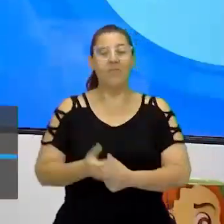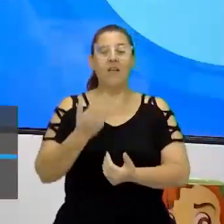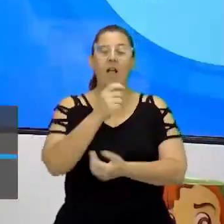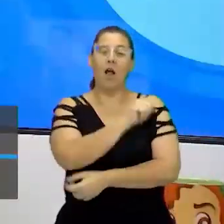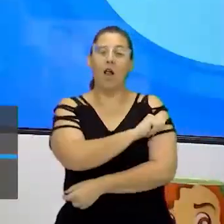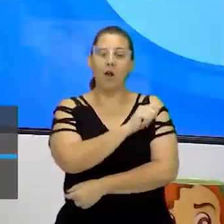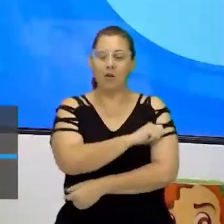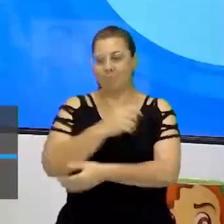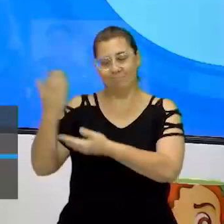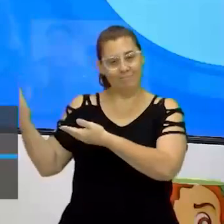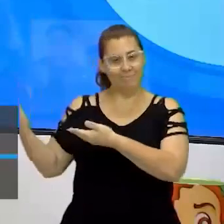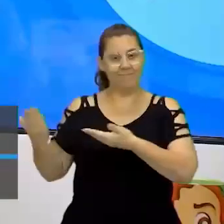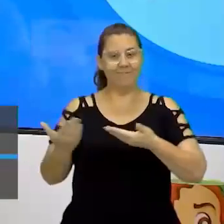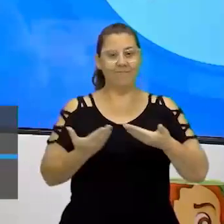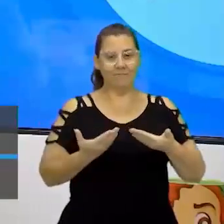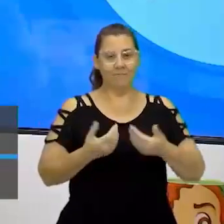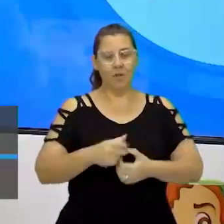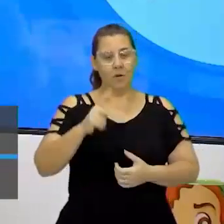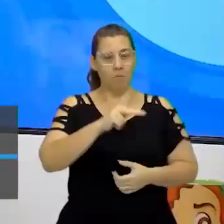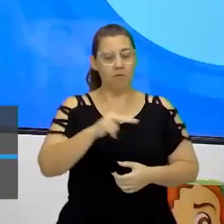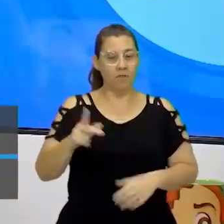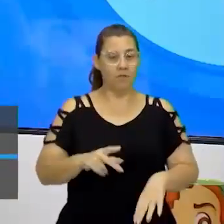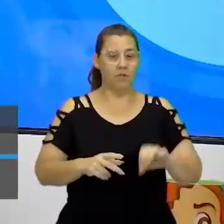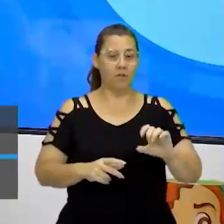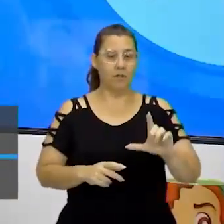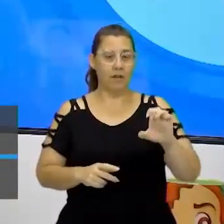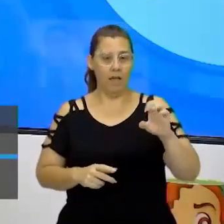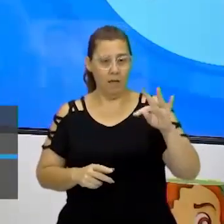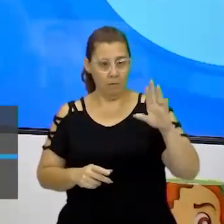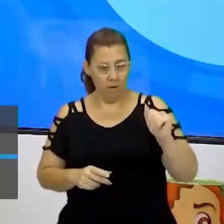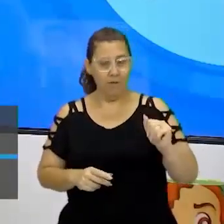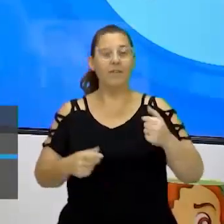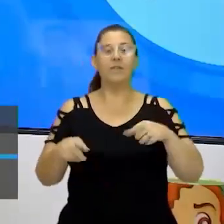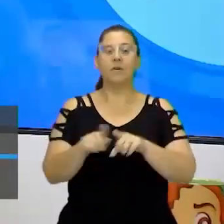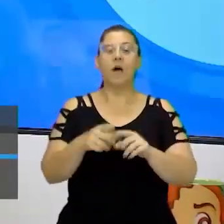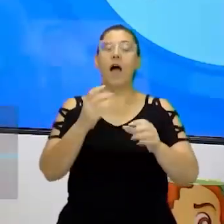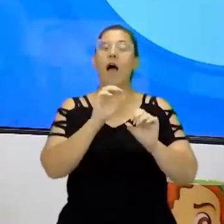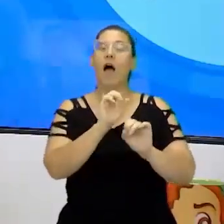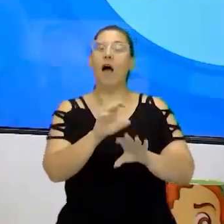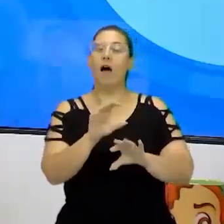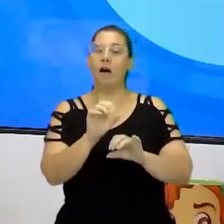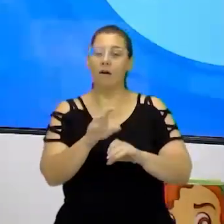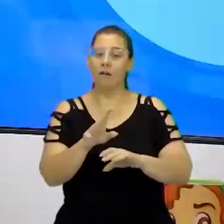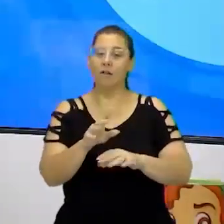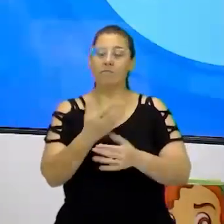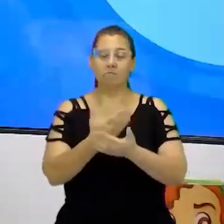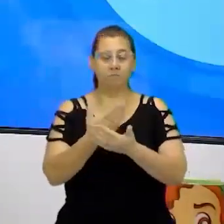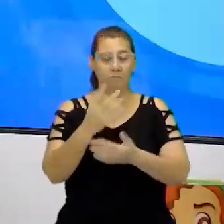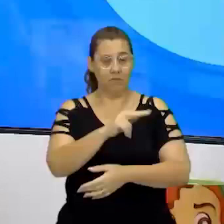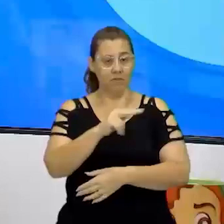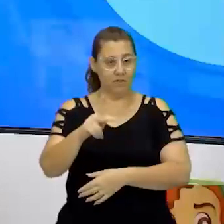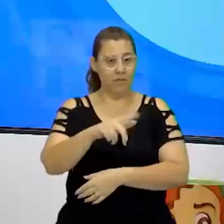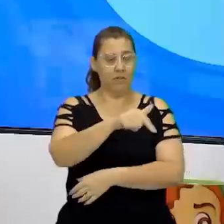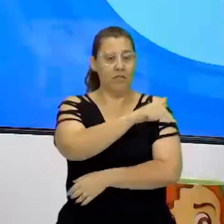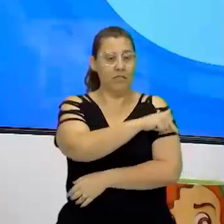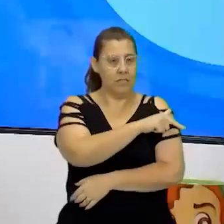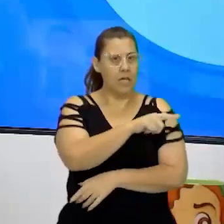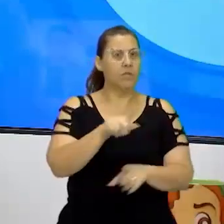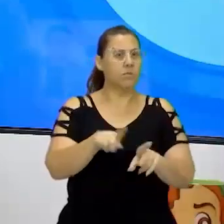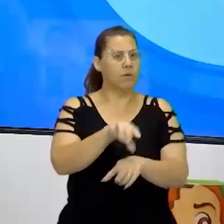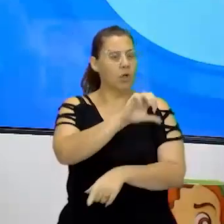Estudantes, sejam bem-vindos. Eu sou o professor Kleber Araújo, vou dar aula para o pessoal do 7º ano e também do 9º ano de